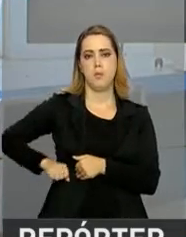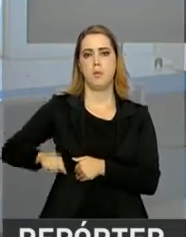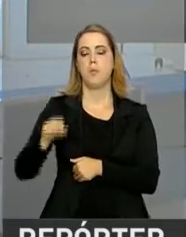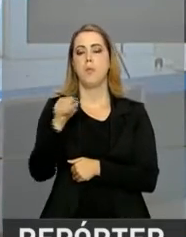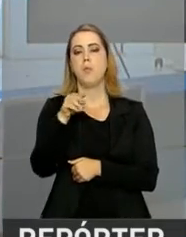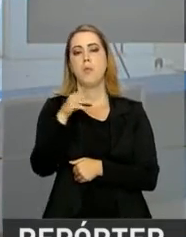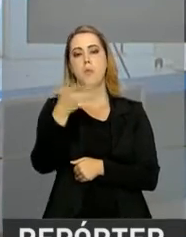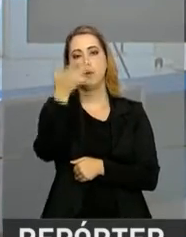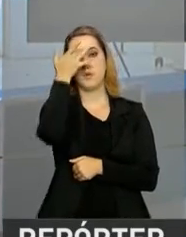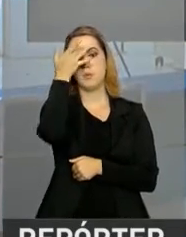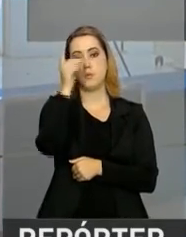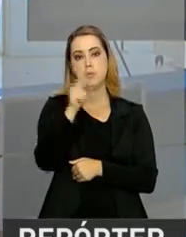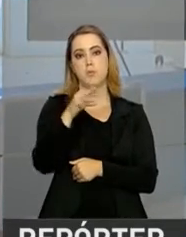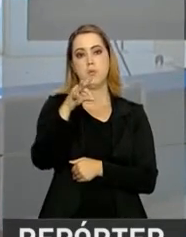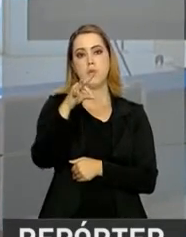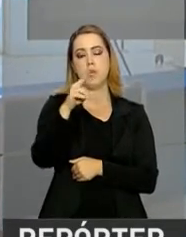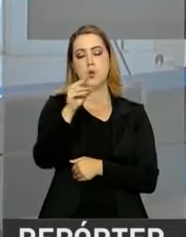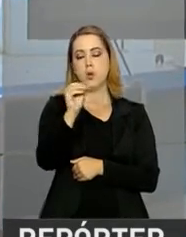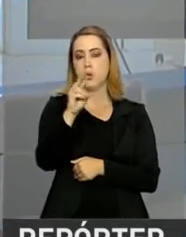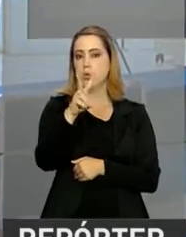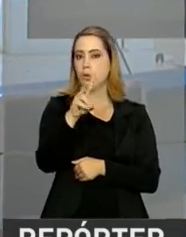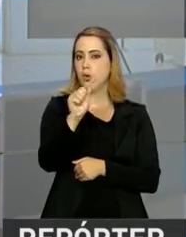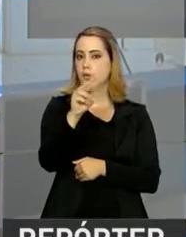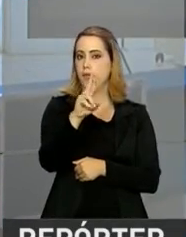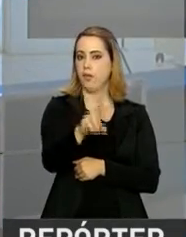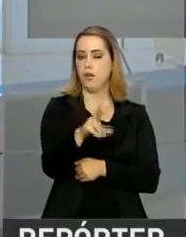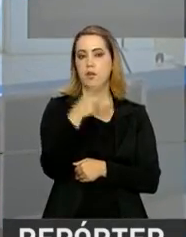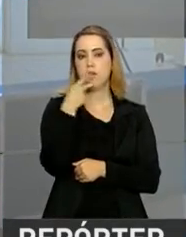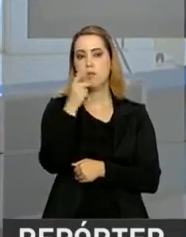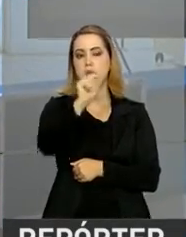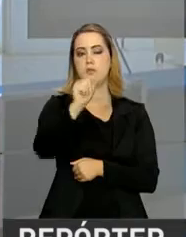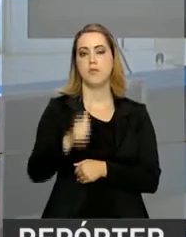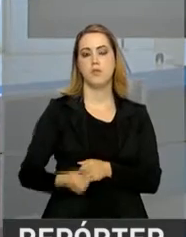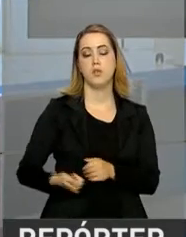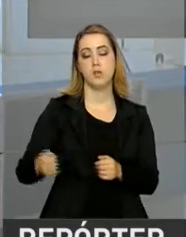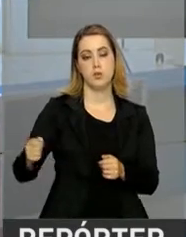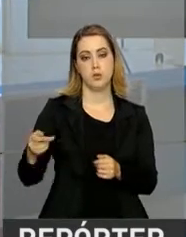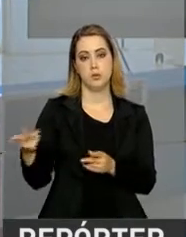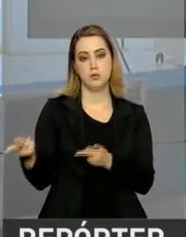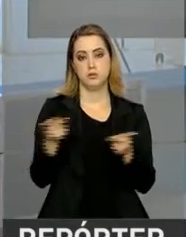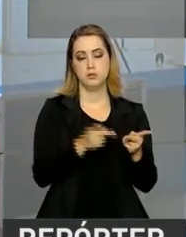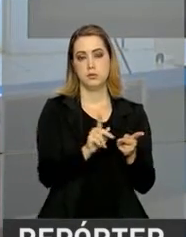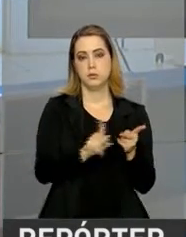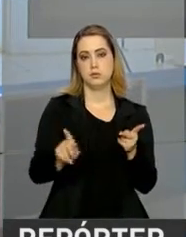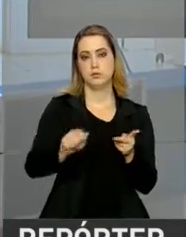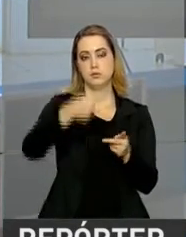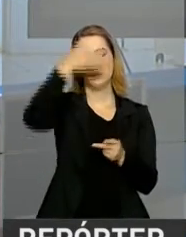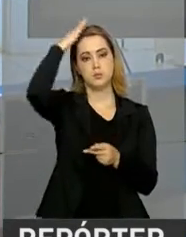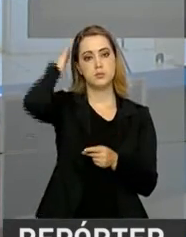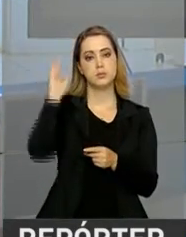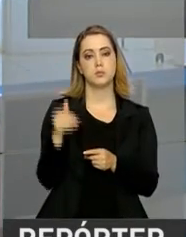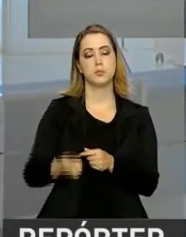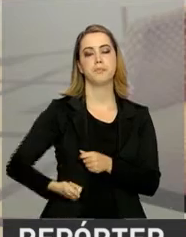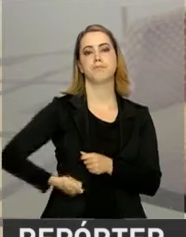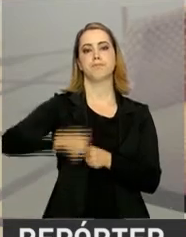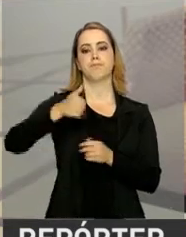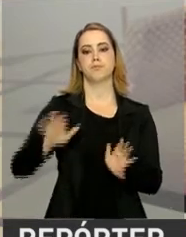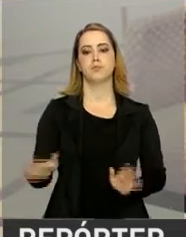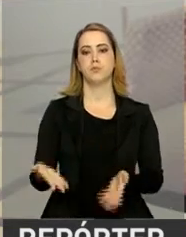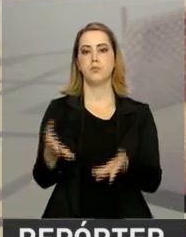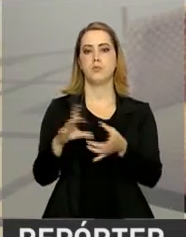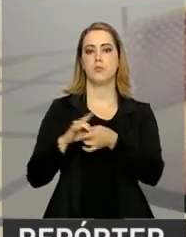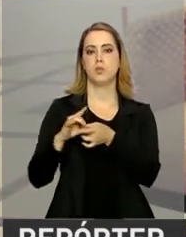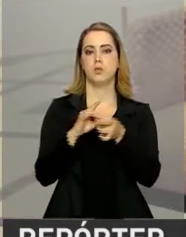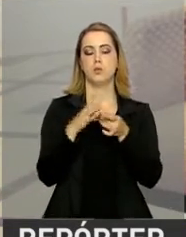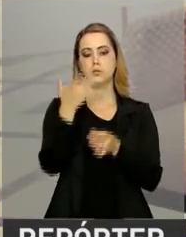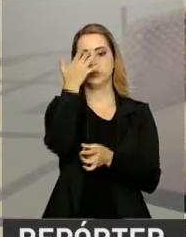Tovar da Silva Nunes disse que a visita de Temer dá impulso a uma nova fase de cooperação com os indianos.